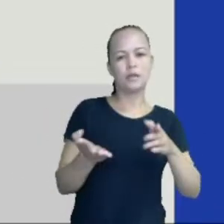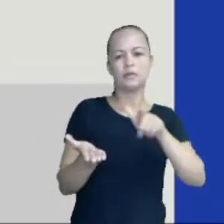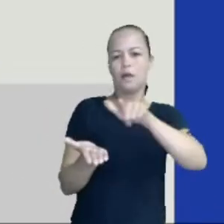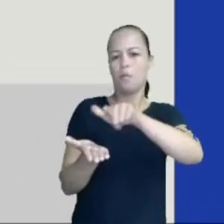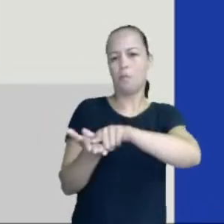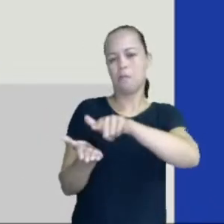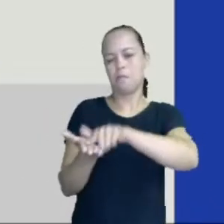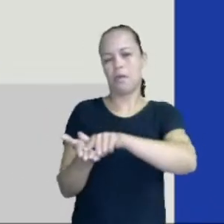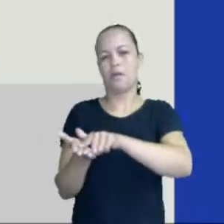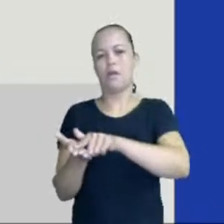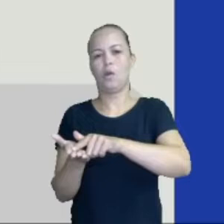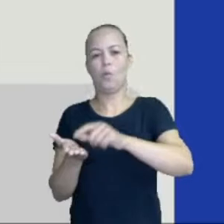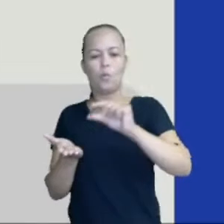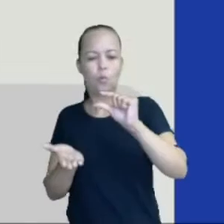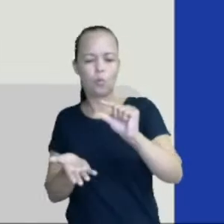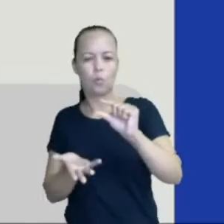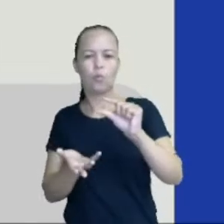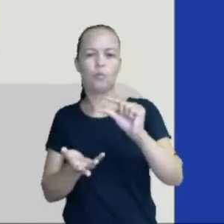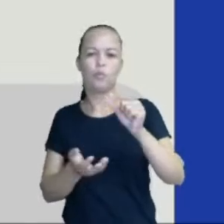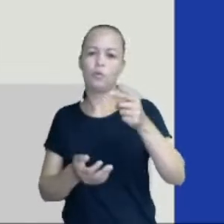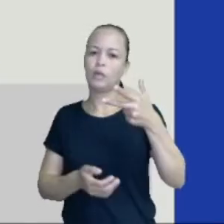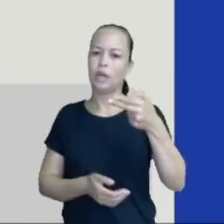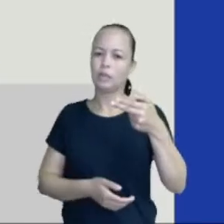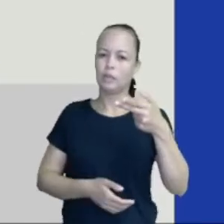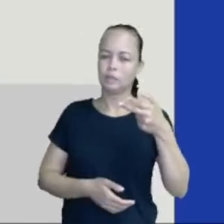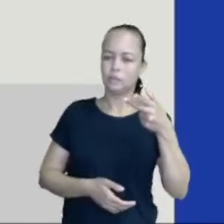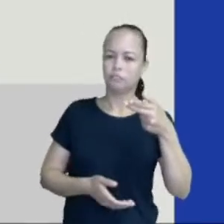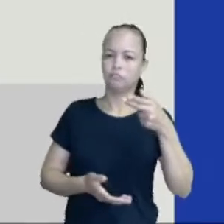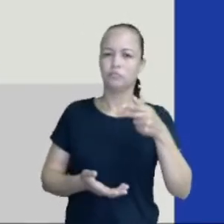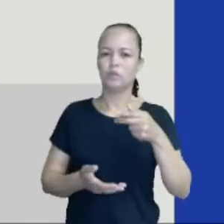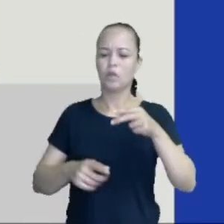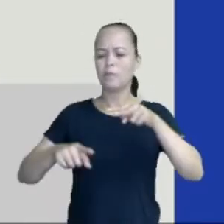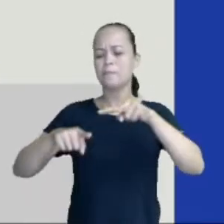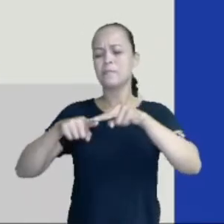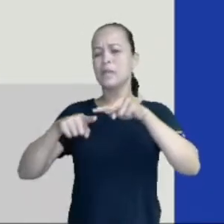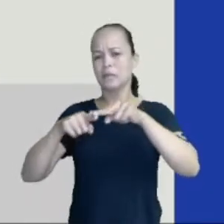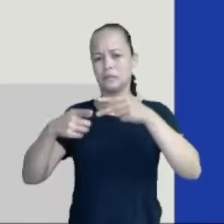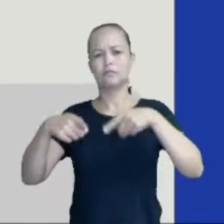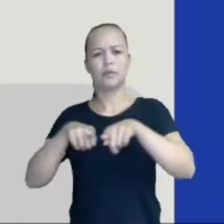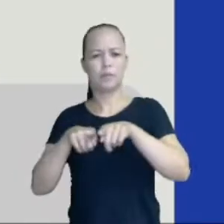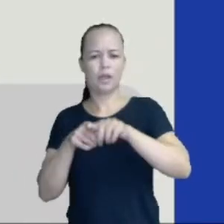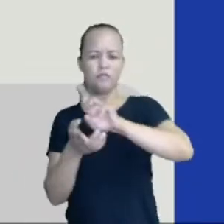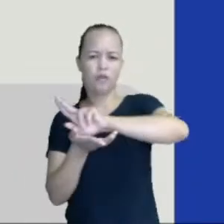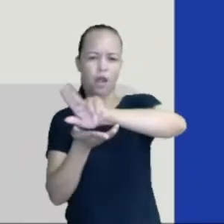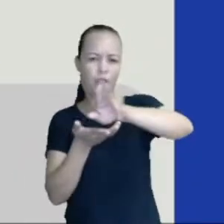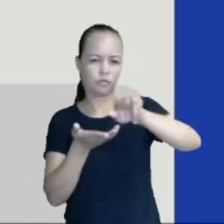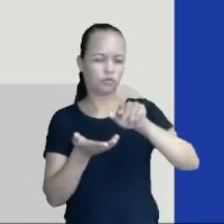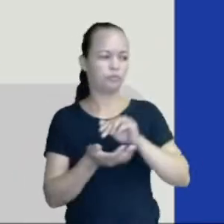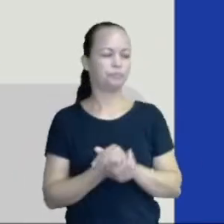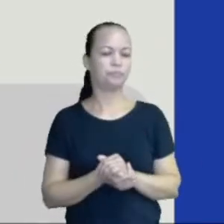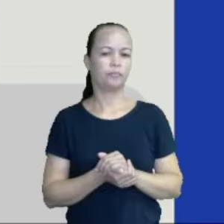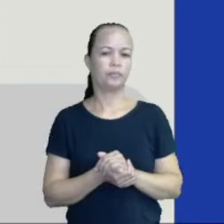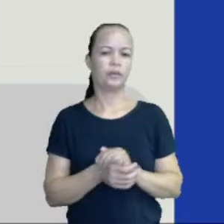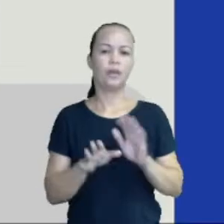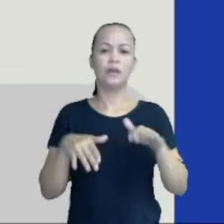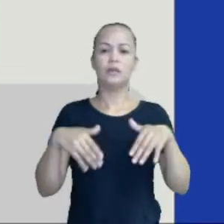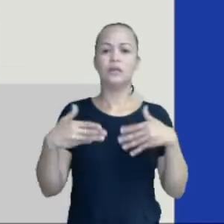no cubo, na tesoura, né? Pedaço de pizza e outros, tá? E